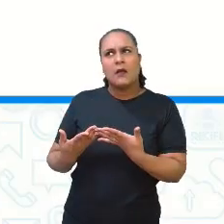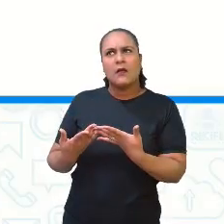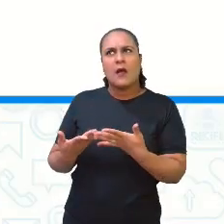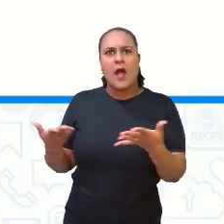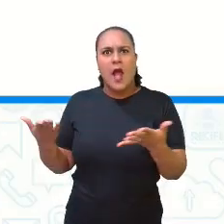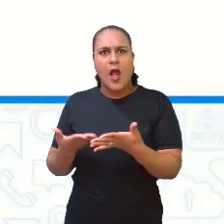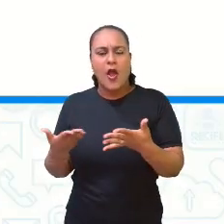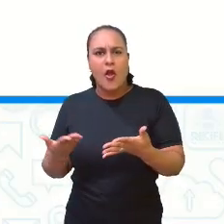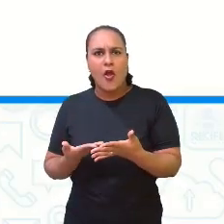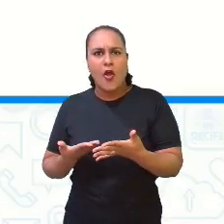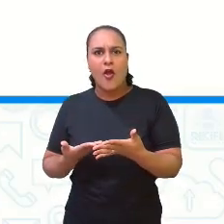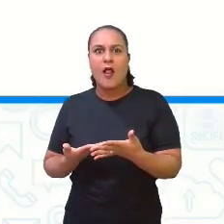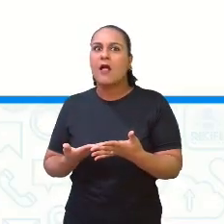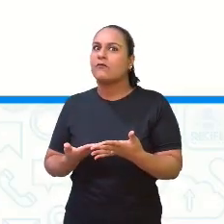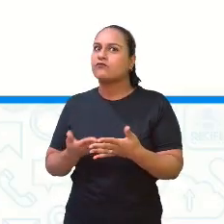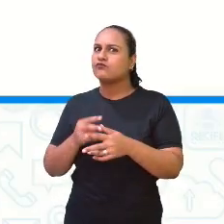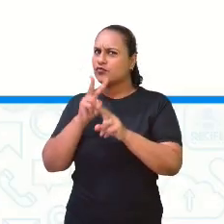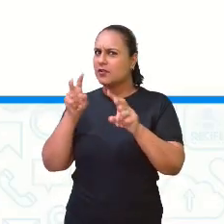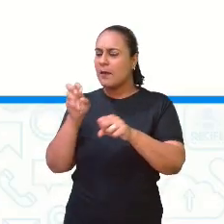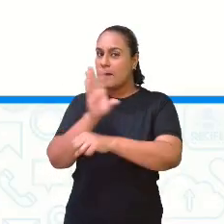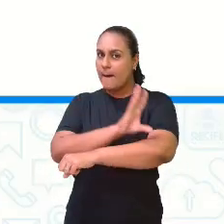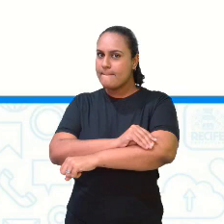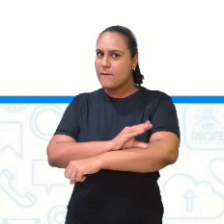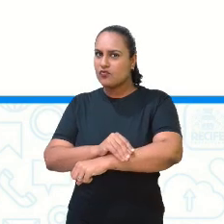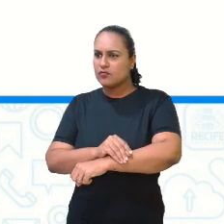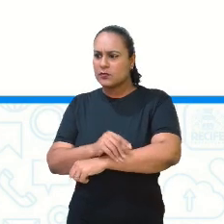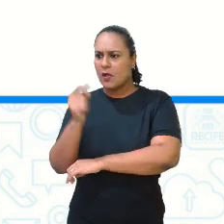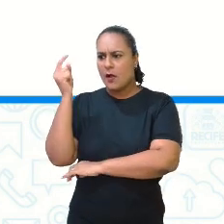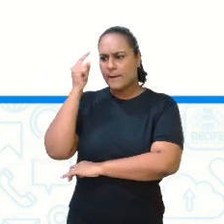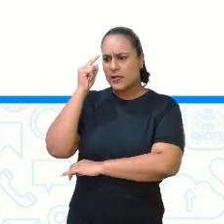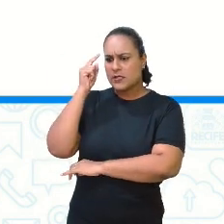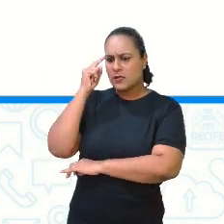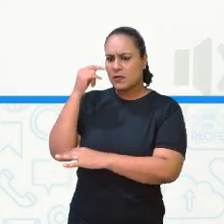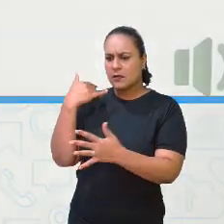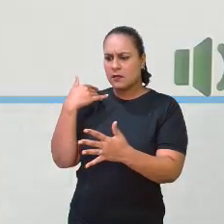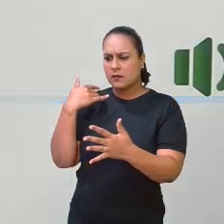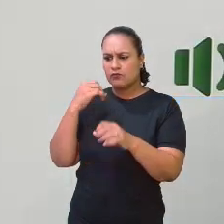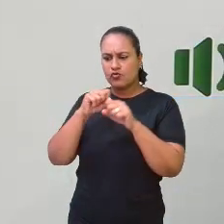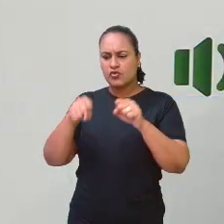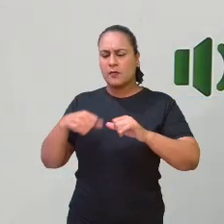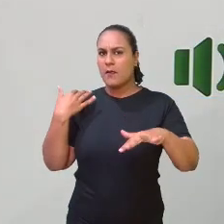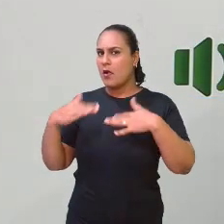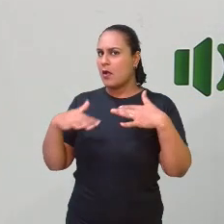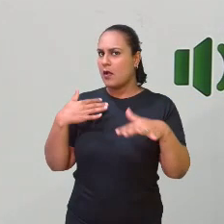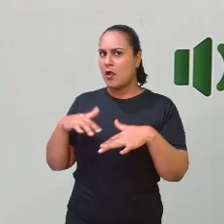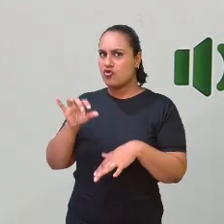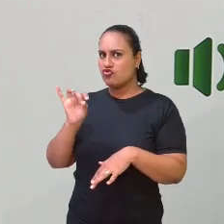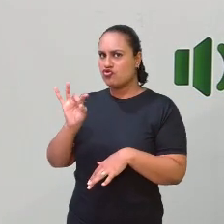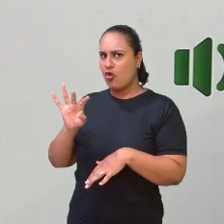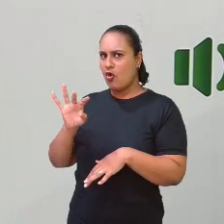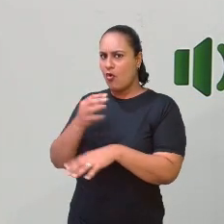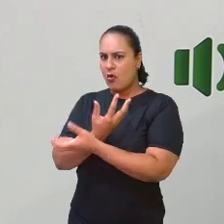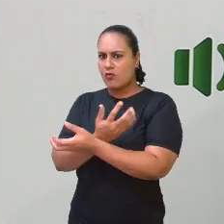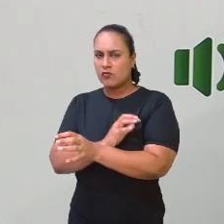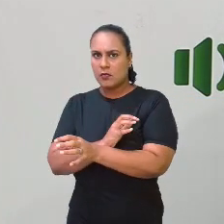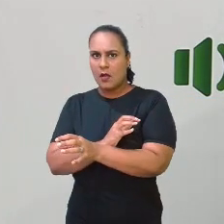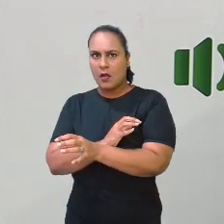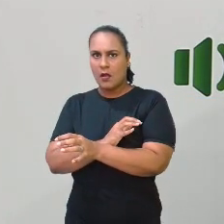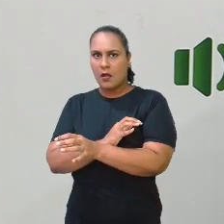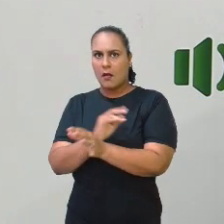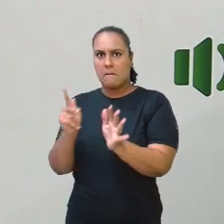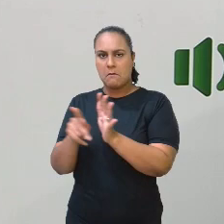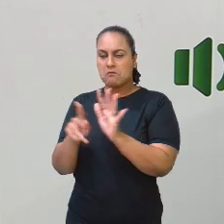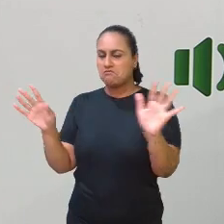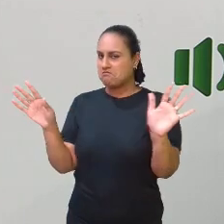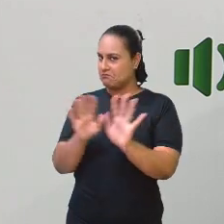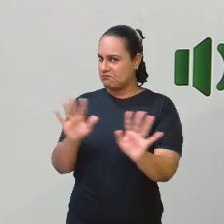gente vai falar de músculo. Mas eu pensei que o meu sistema locomotor era só formado por osso. De